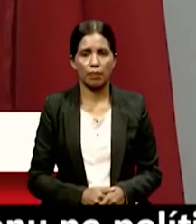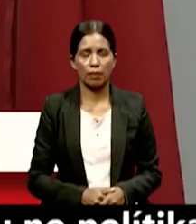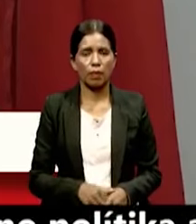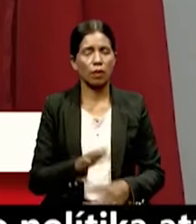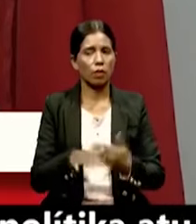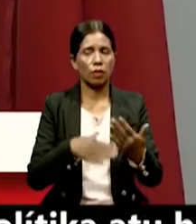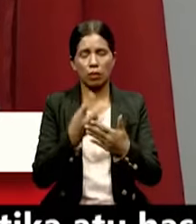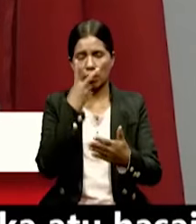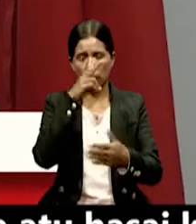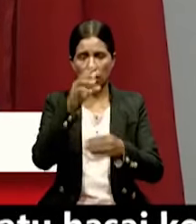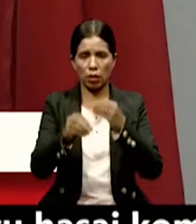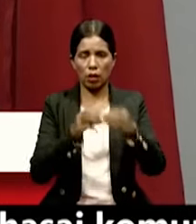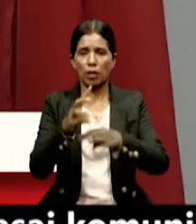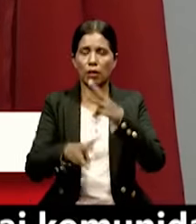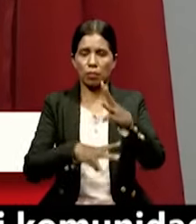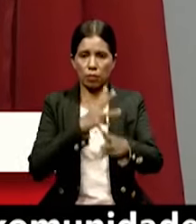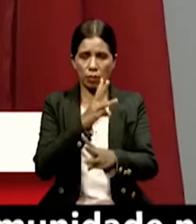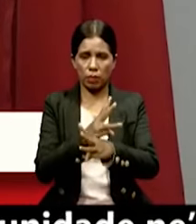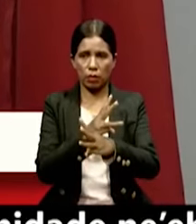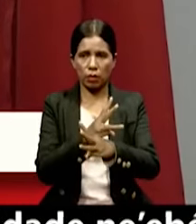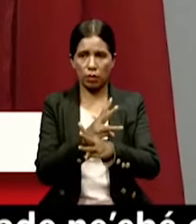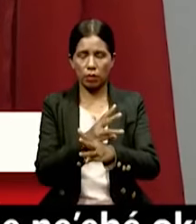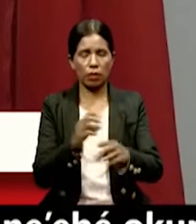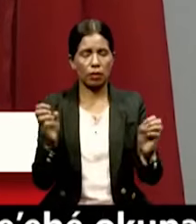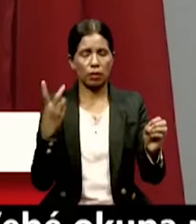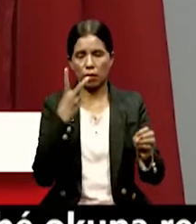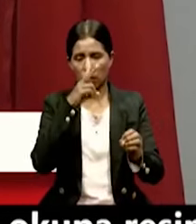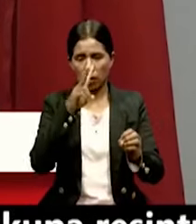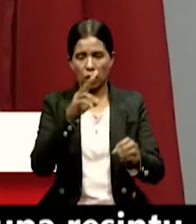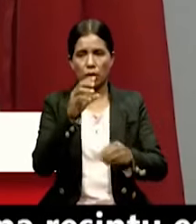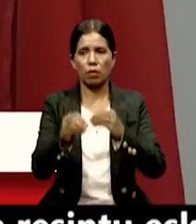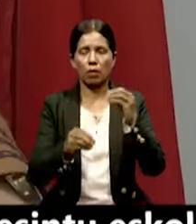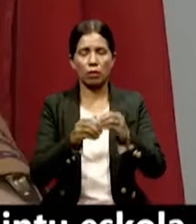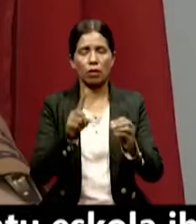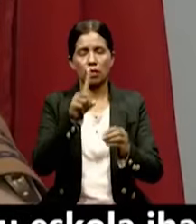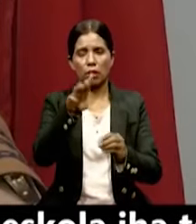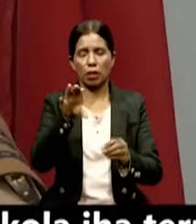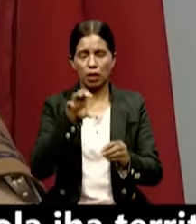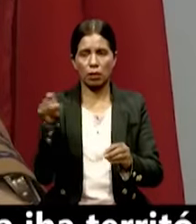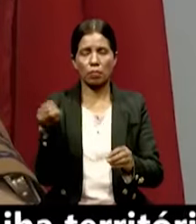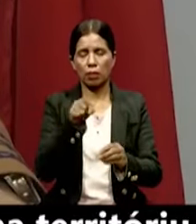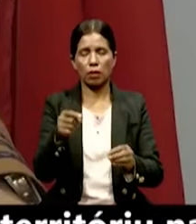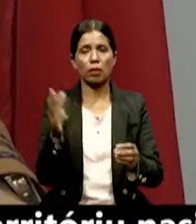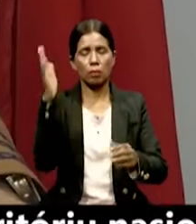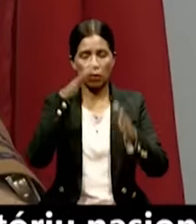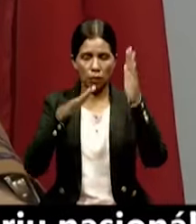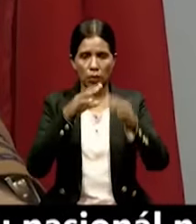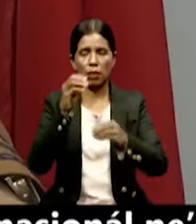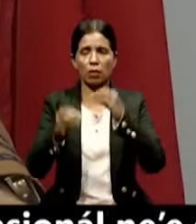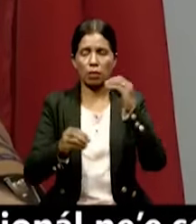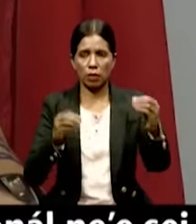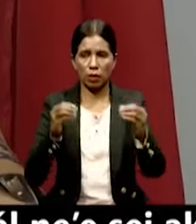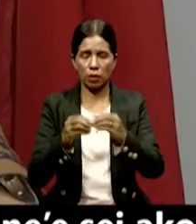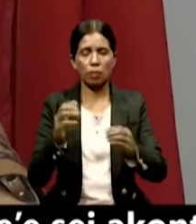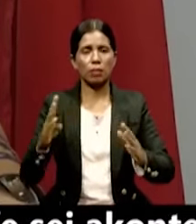que apareçam no mundo, não vão resolver 100% esse problema pela localização